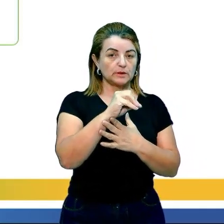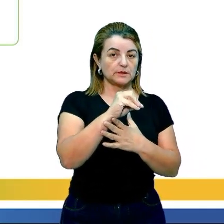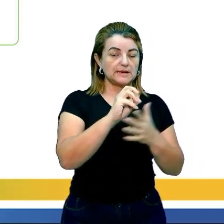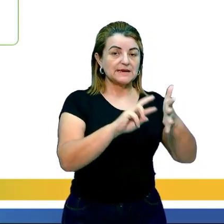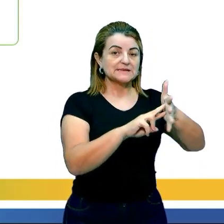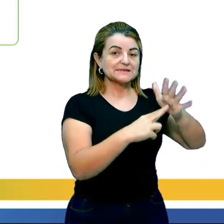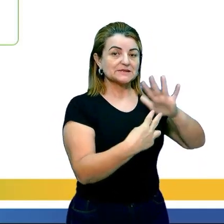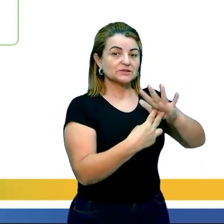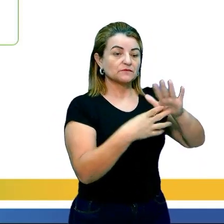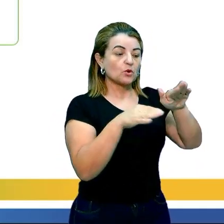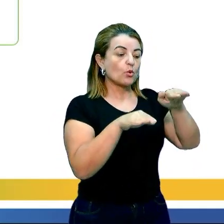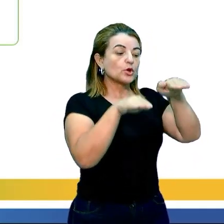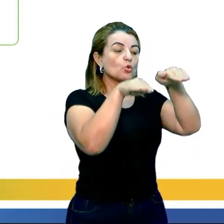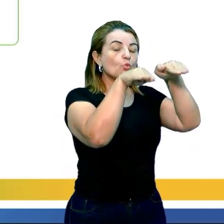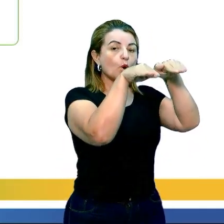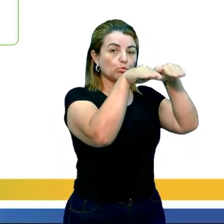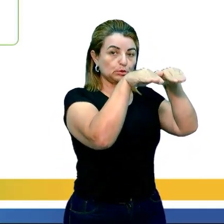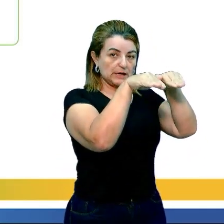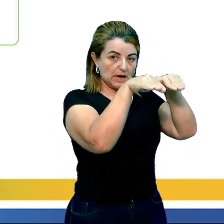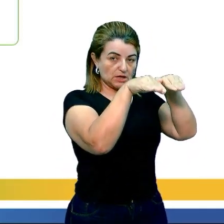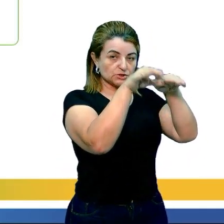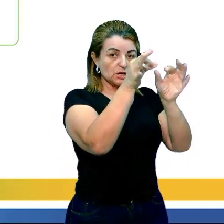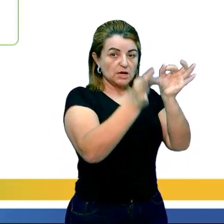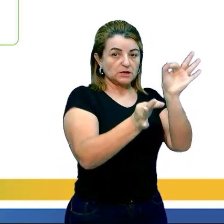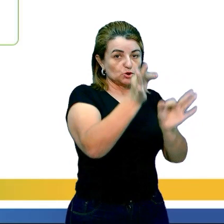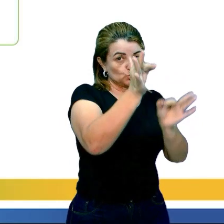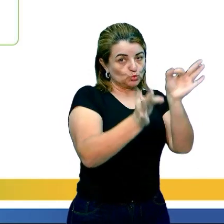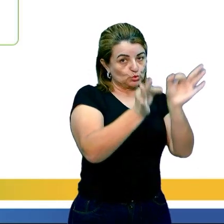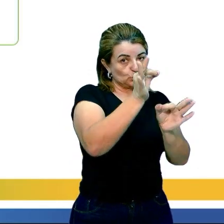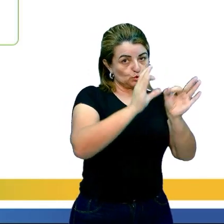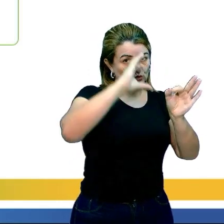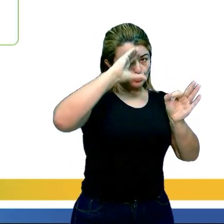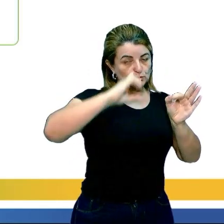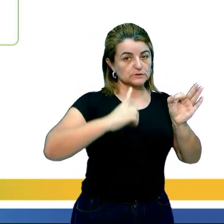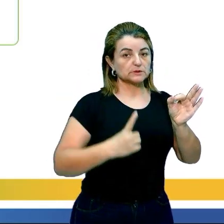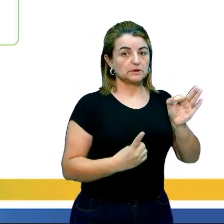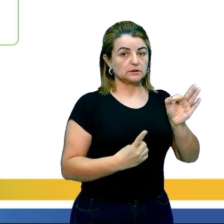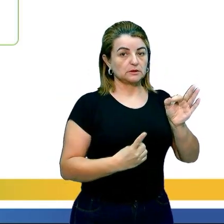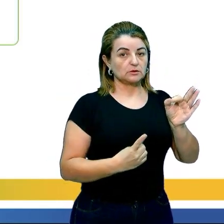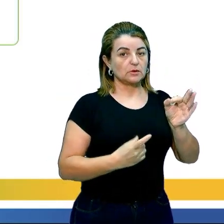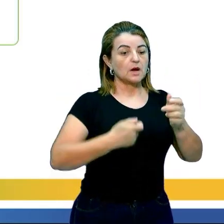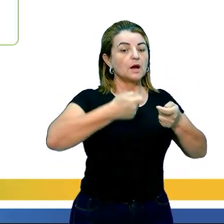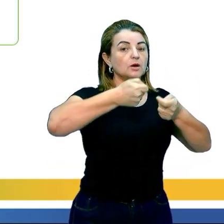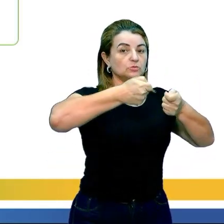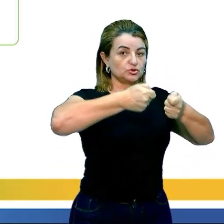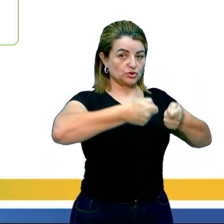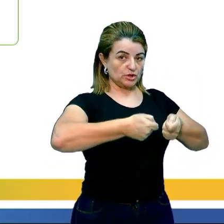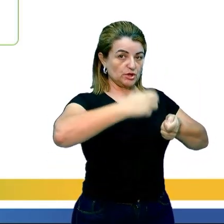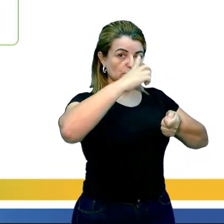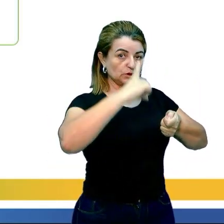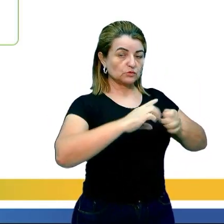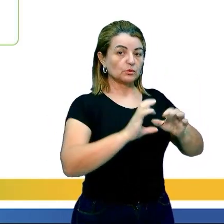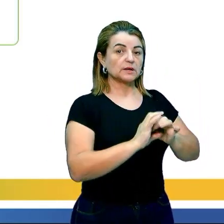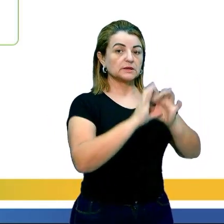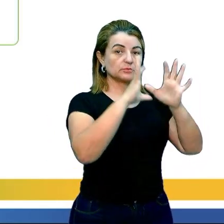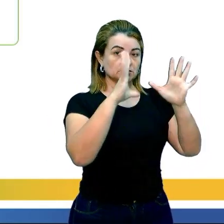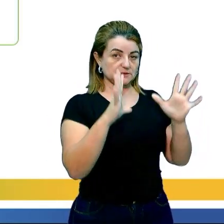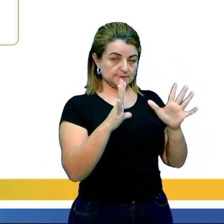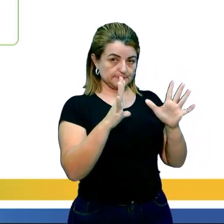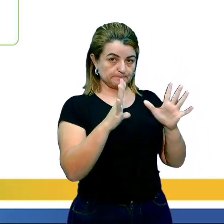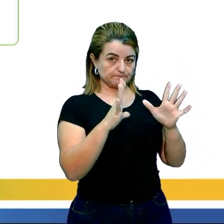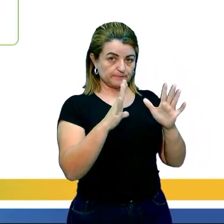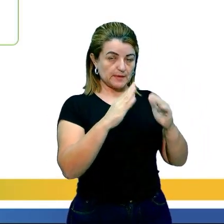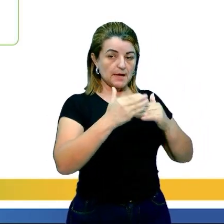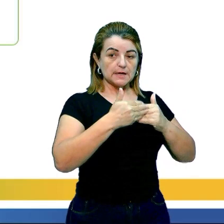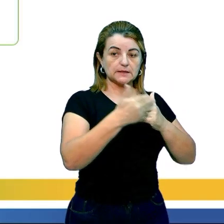significa a igualdade jurídica de todos os cidadãos ela garante o direito à democracia e além disso